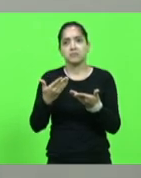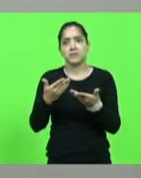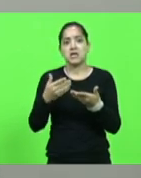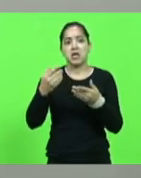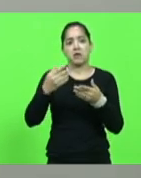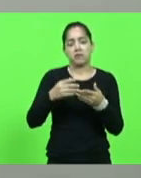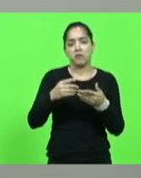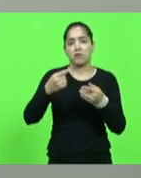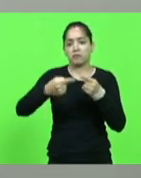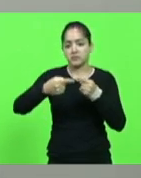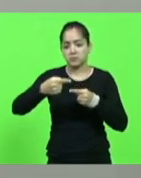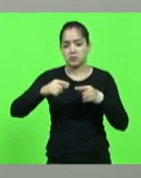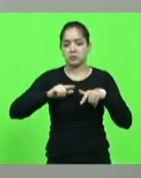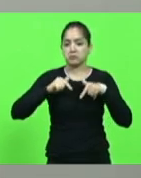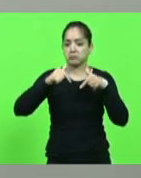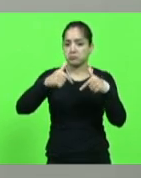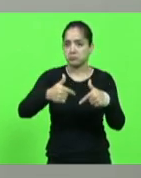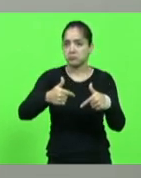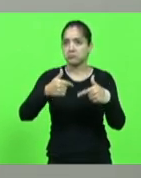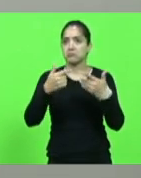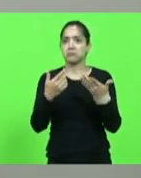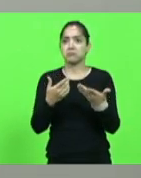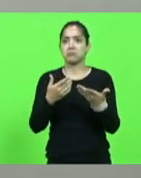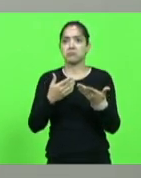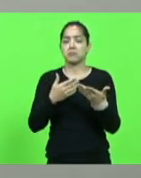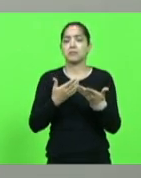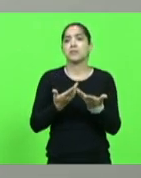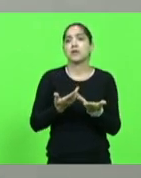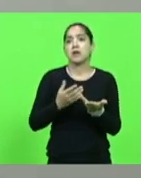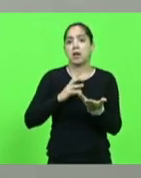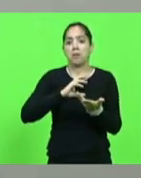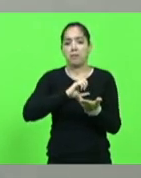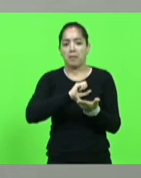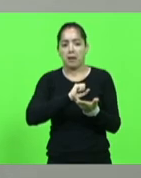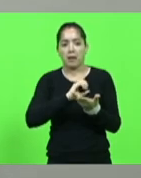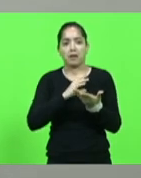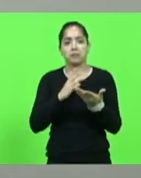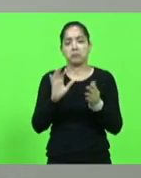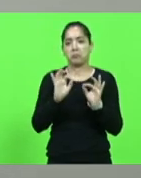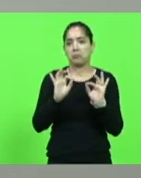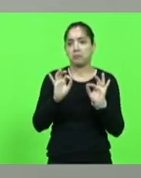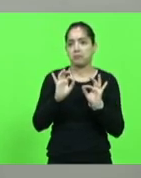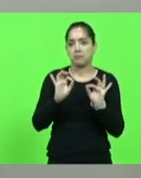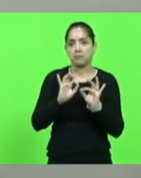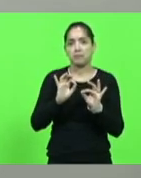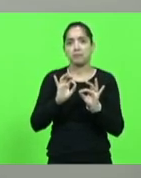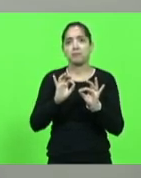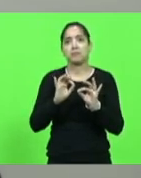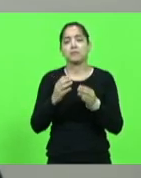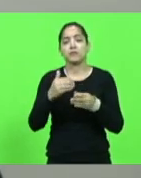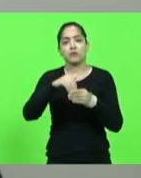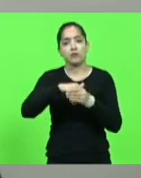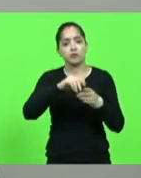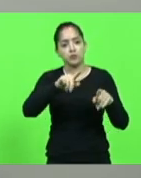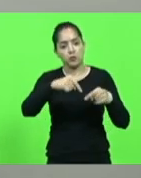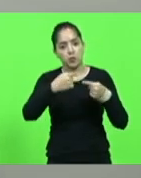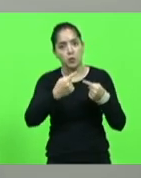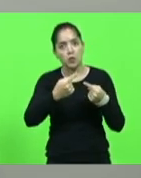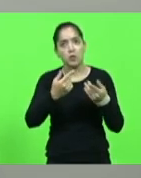vou para frente, eu não tenho mágoas. Eu sei que o pessoal votou contra a minha pessoa para ir